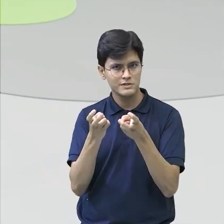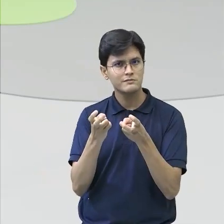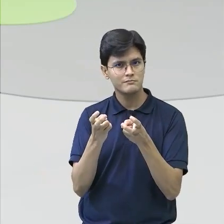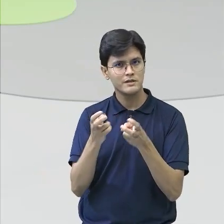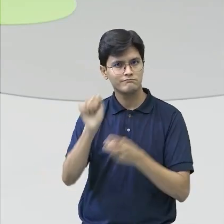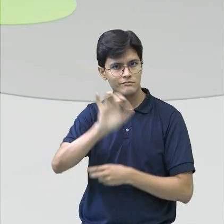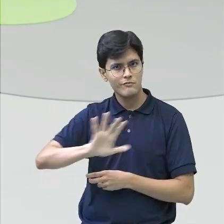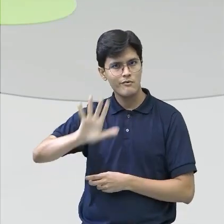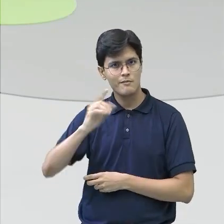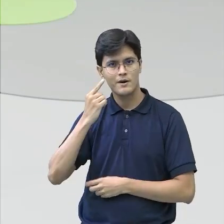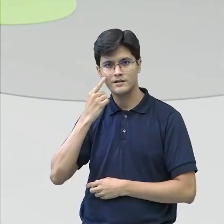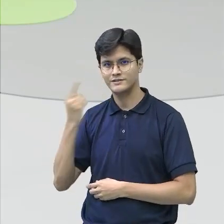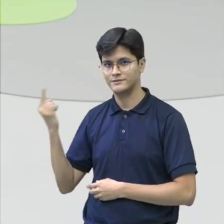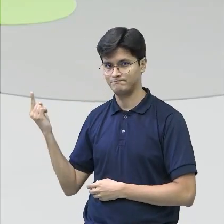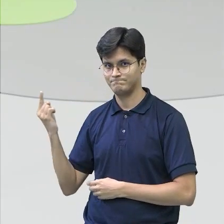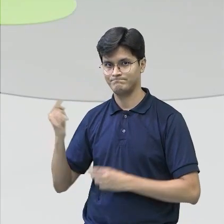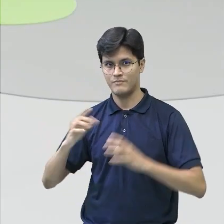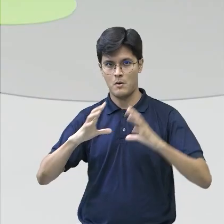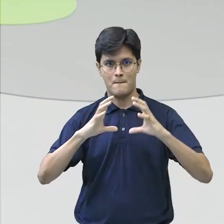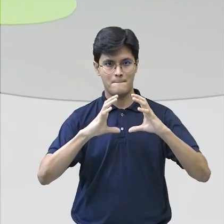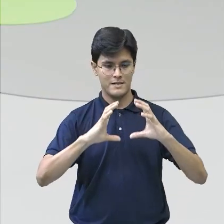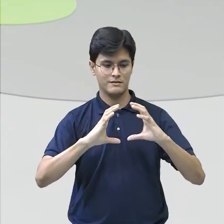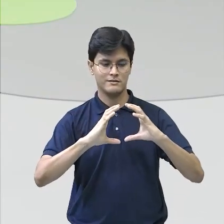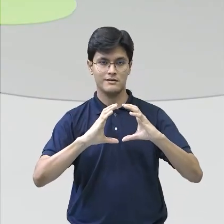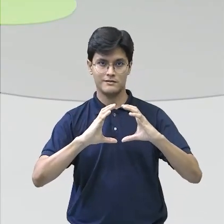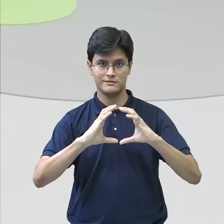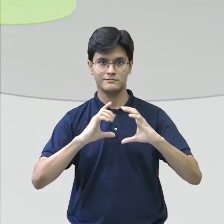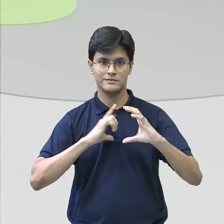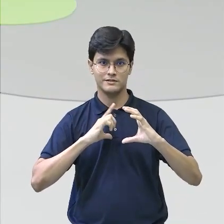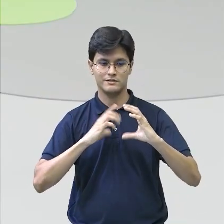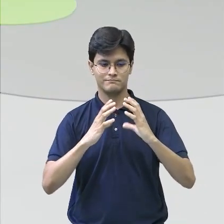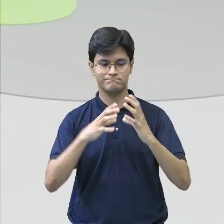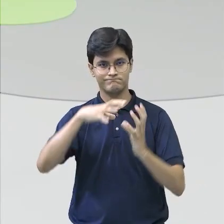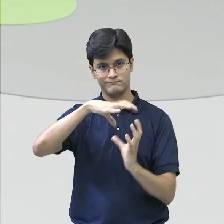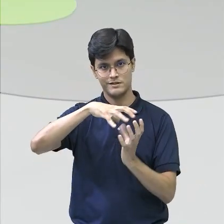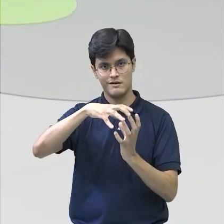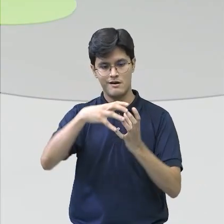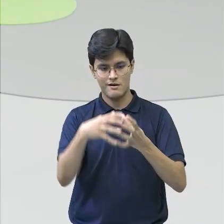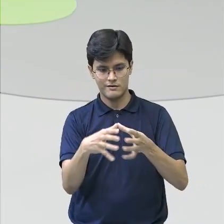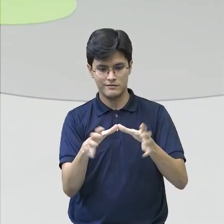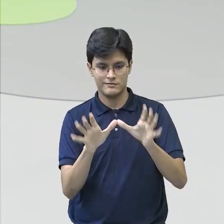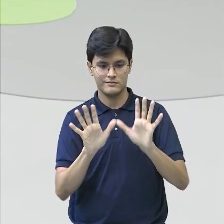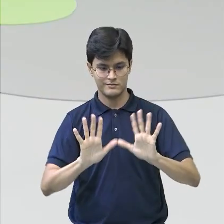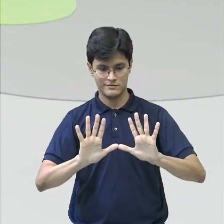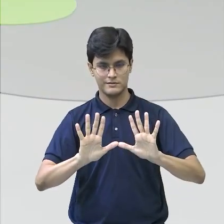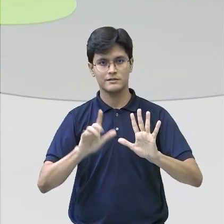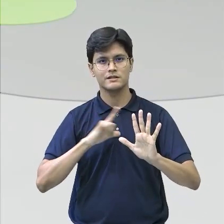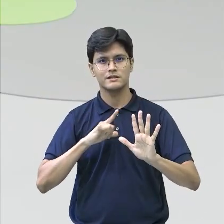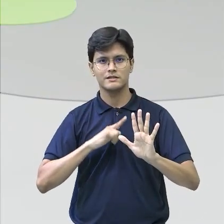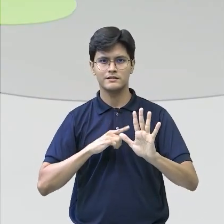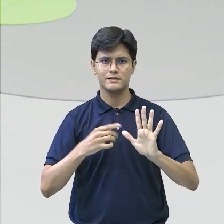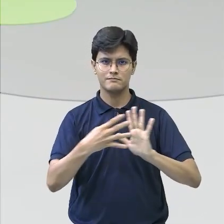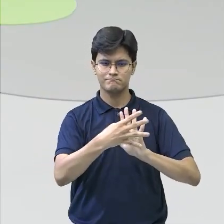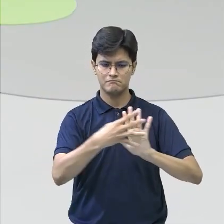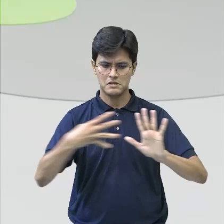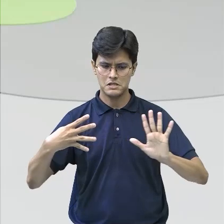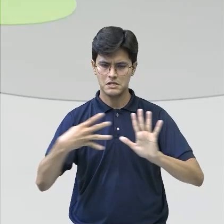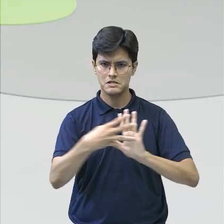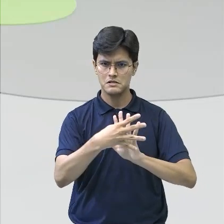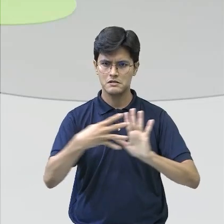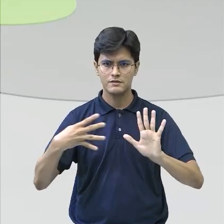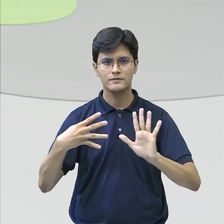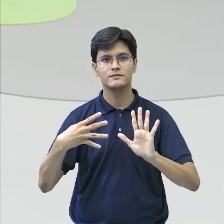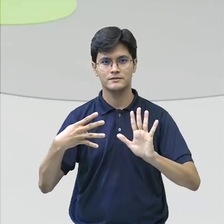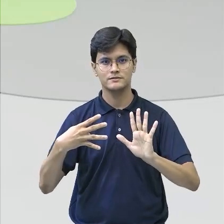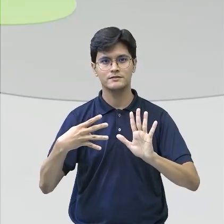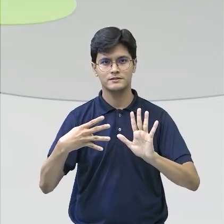nosso globo, num plano aí aberto, né? E a gente está vendo que tem várias linhas ali que vão